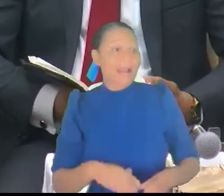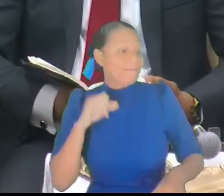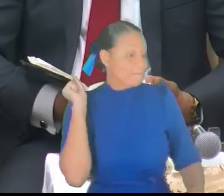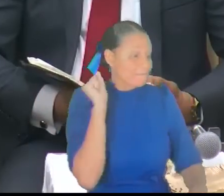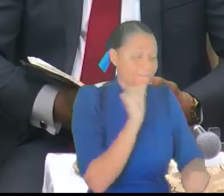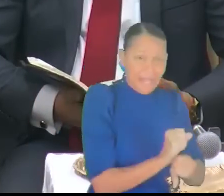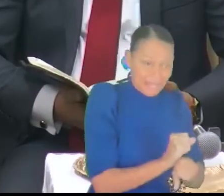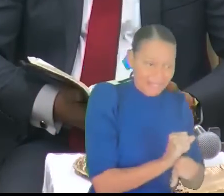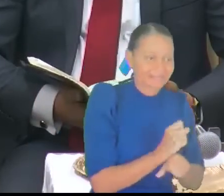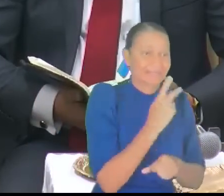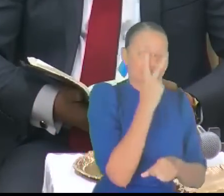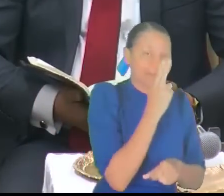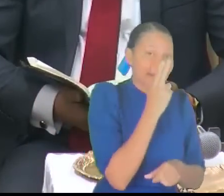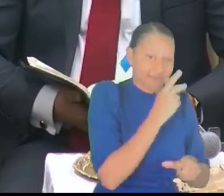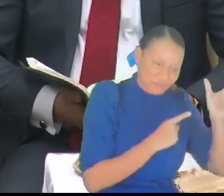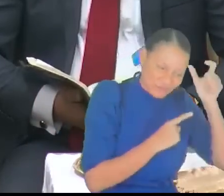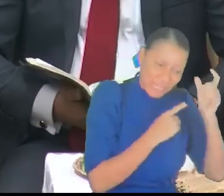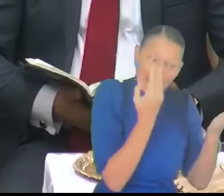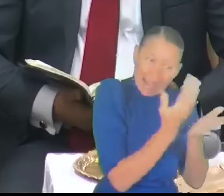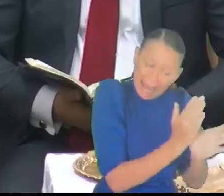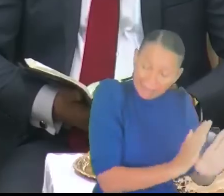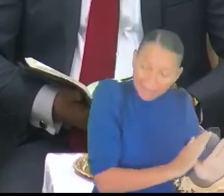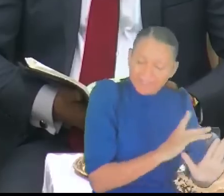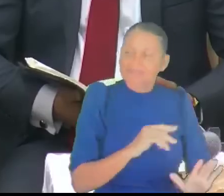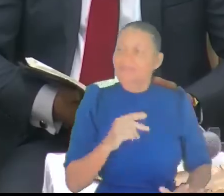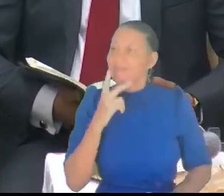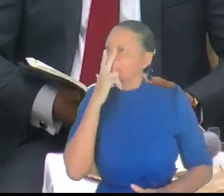para parecer com Jesus.